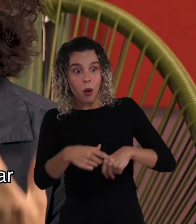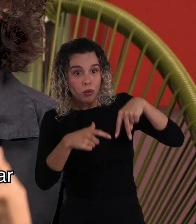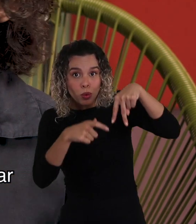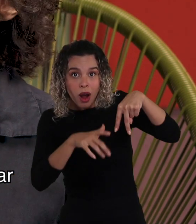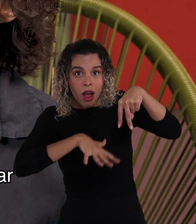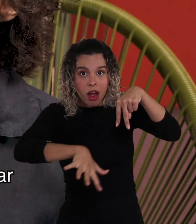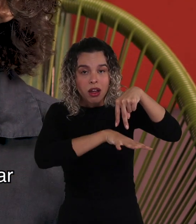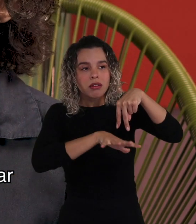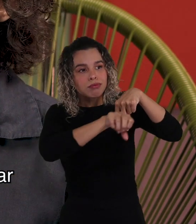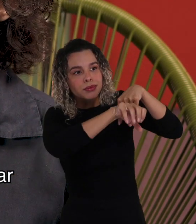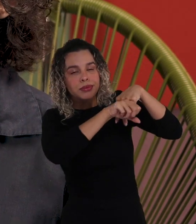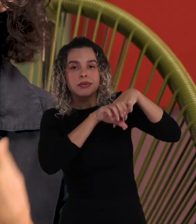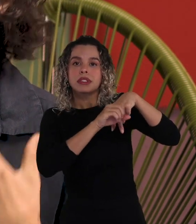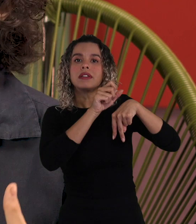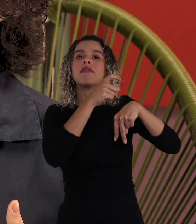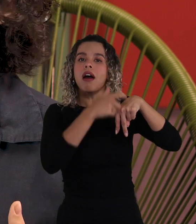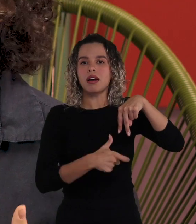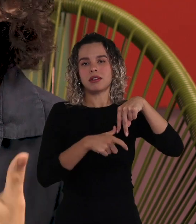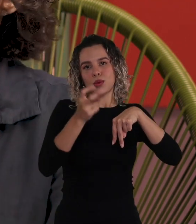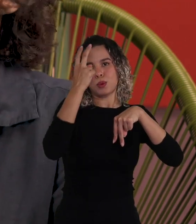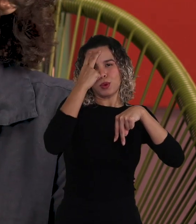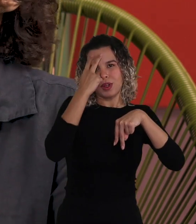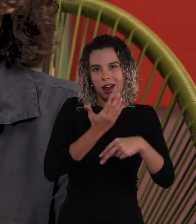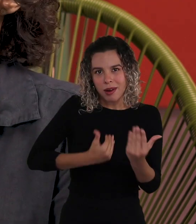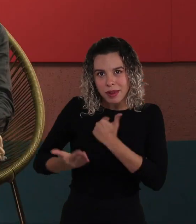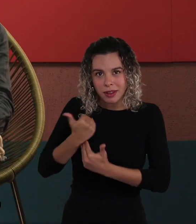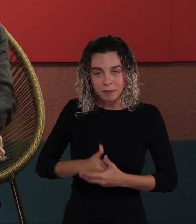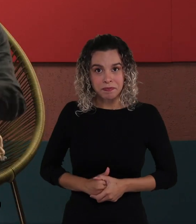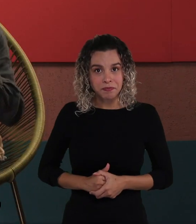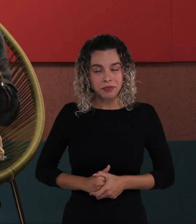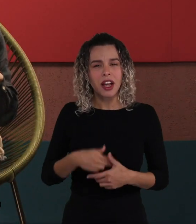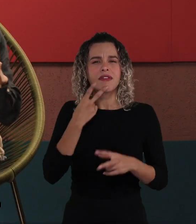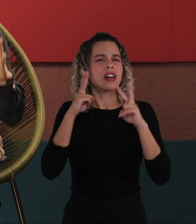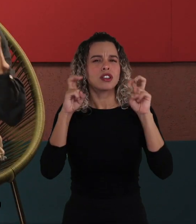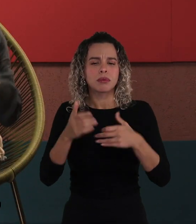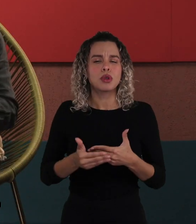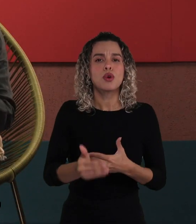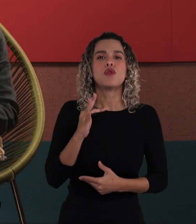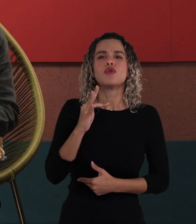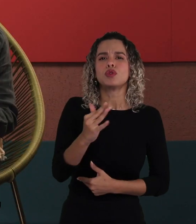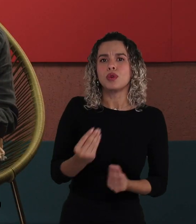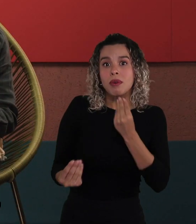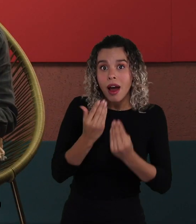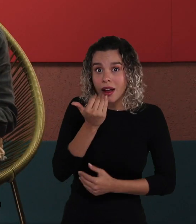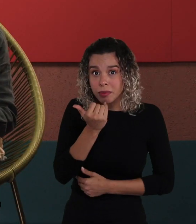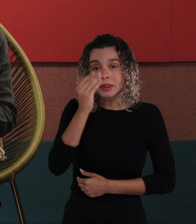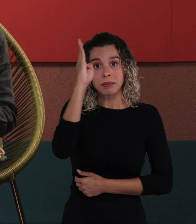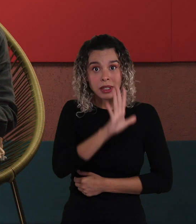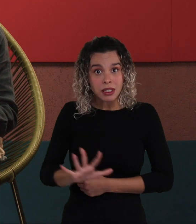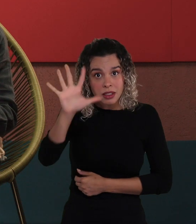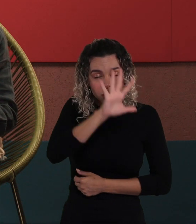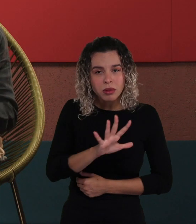investigar a partir da sua própria história, inclusive alimentar quem é você. Quando a gente vai falar sobre o futuro da alimentação no